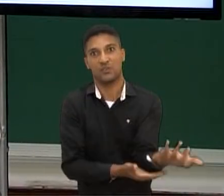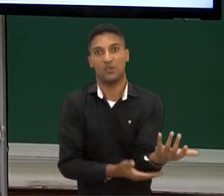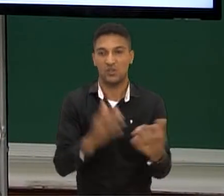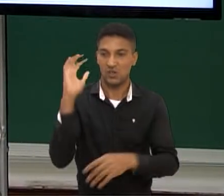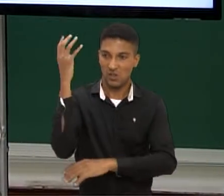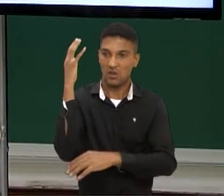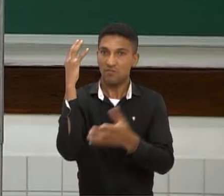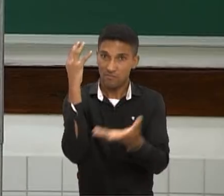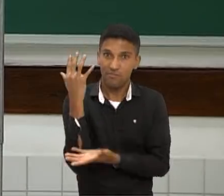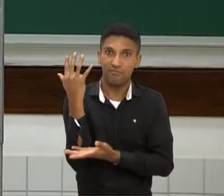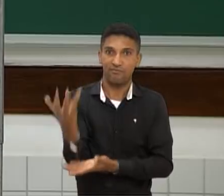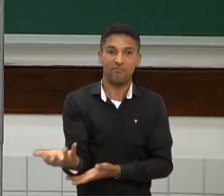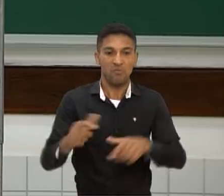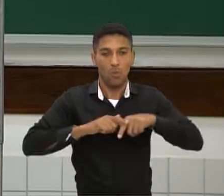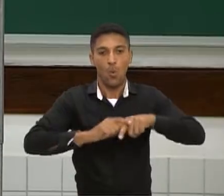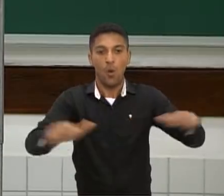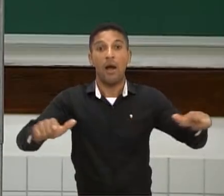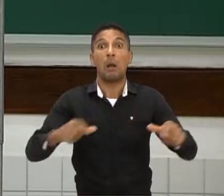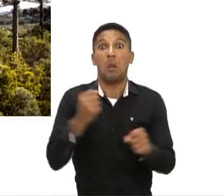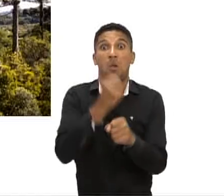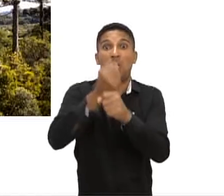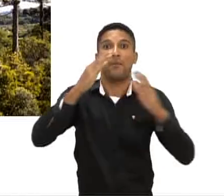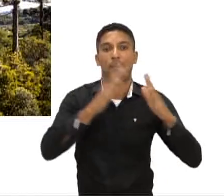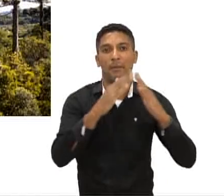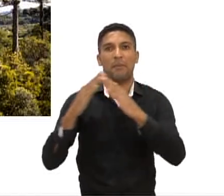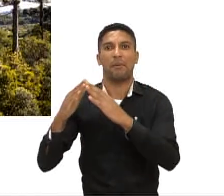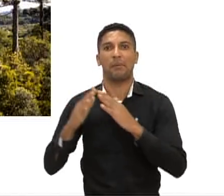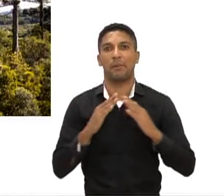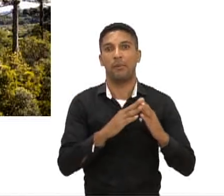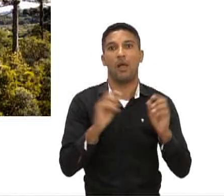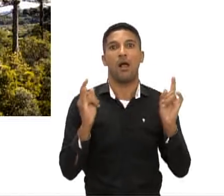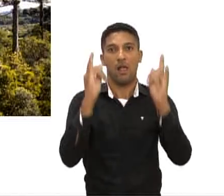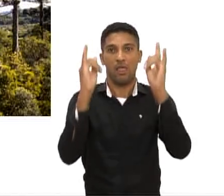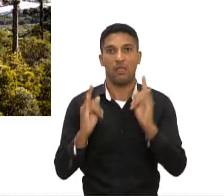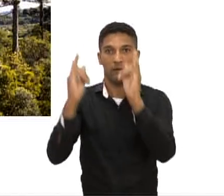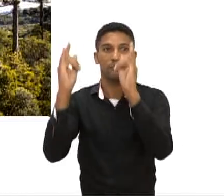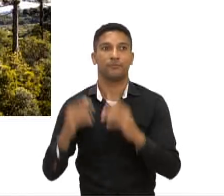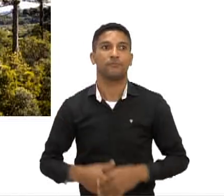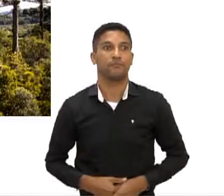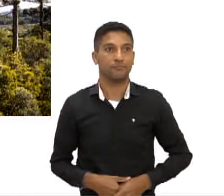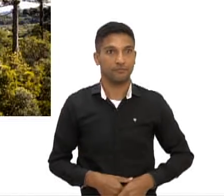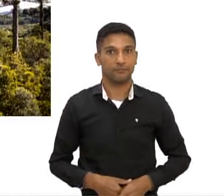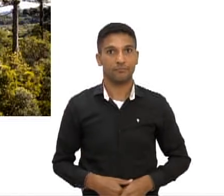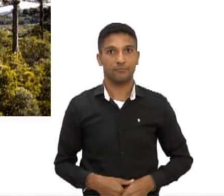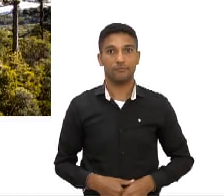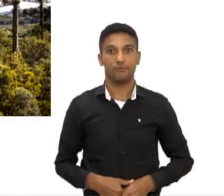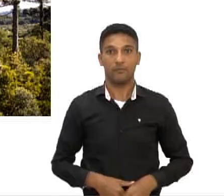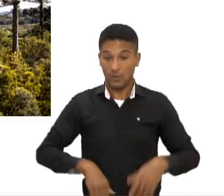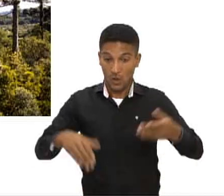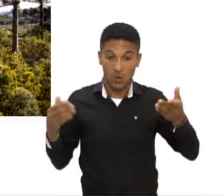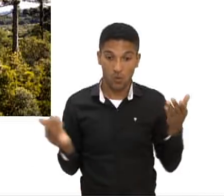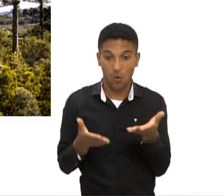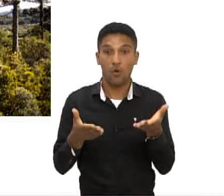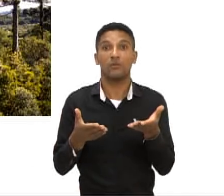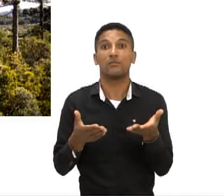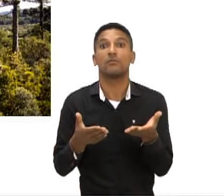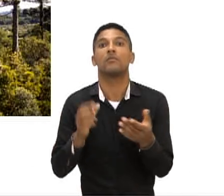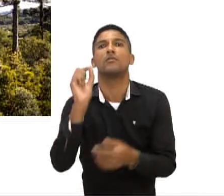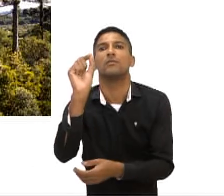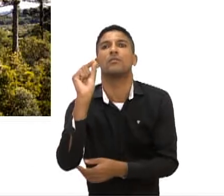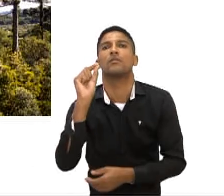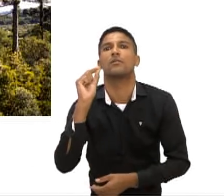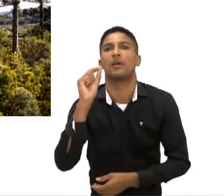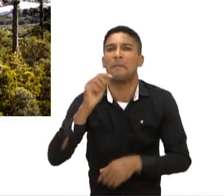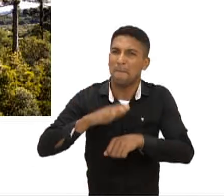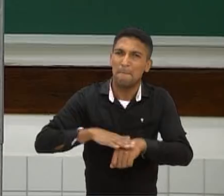Até hoje, a vegetação menos devastada pela ação humana foi a floresta amazônica, lá na região norte,